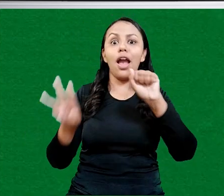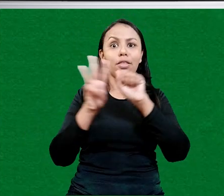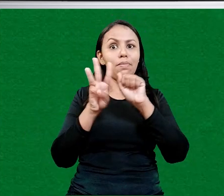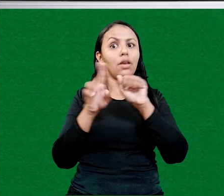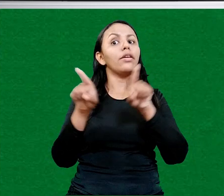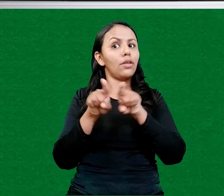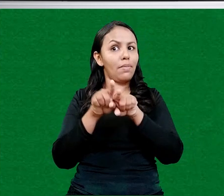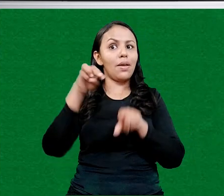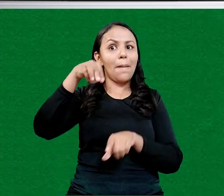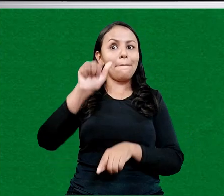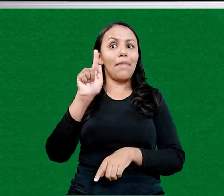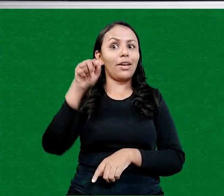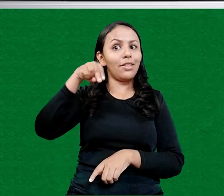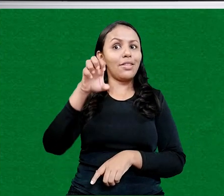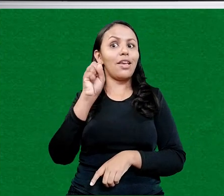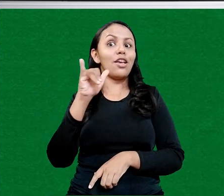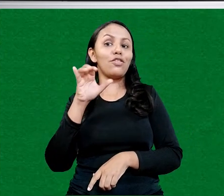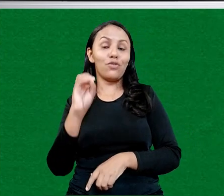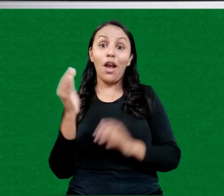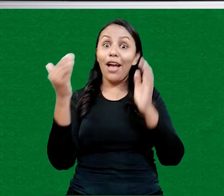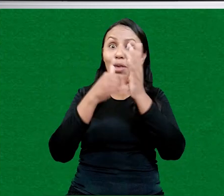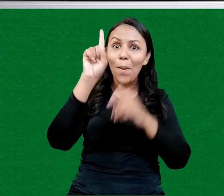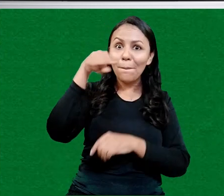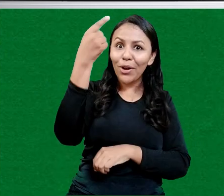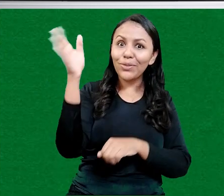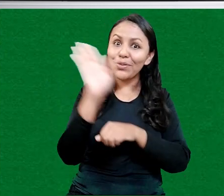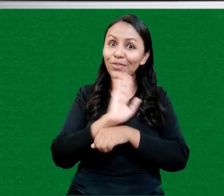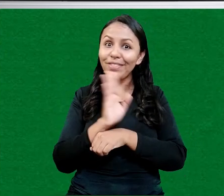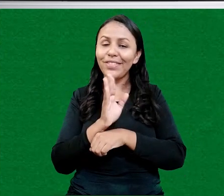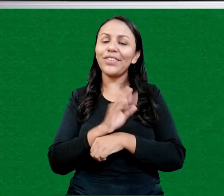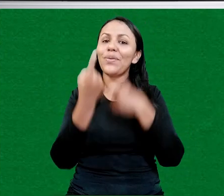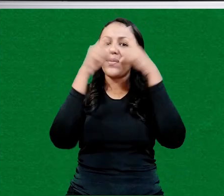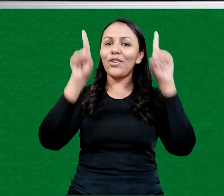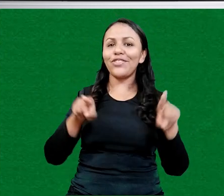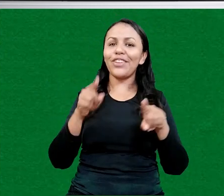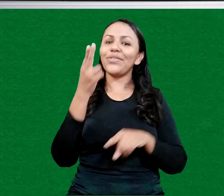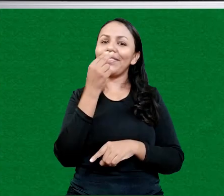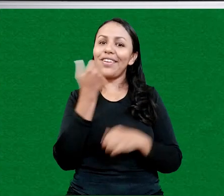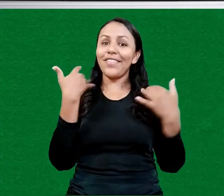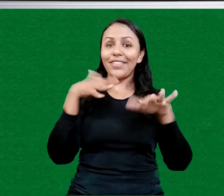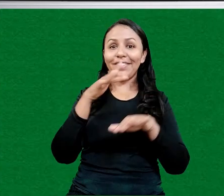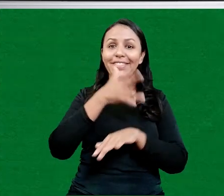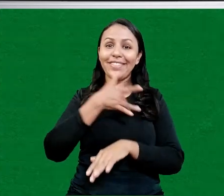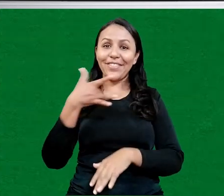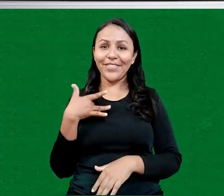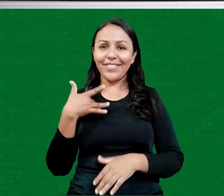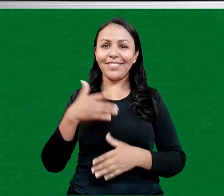de magnésio. Até mais no próximo episódio do nosso projeto Nutrição, Inclusão e Saúde.